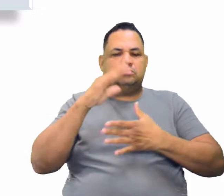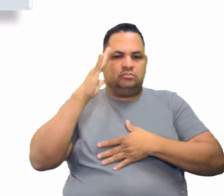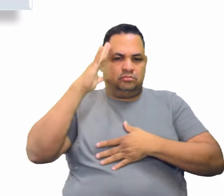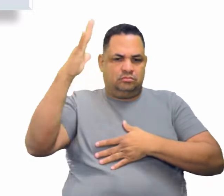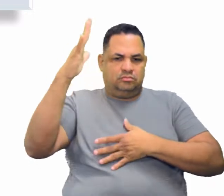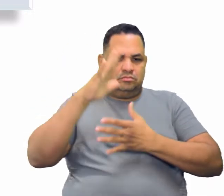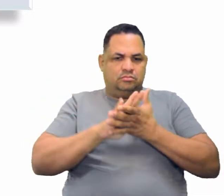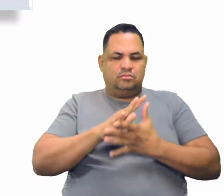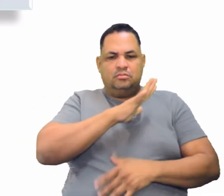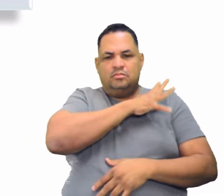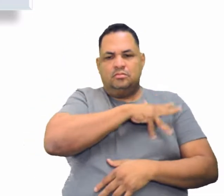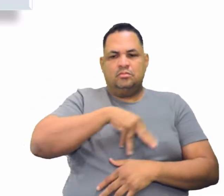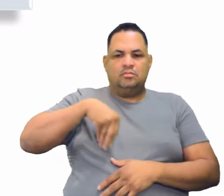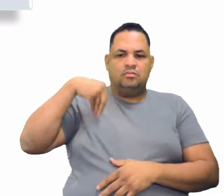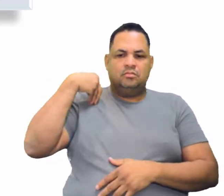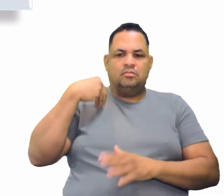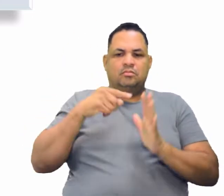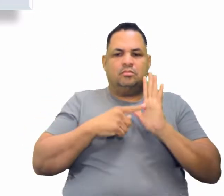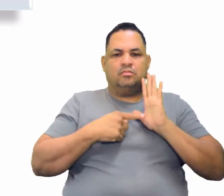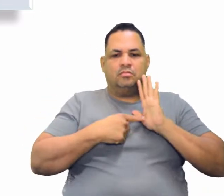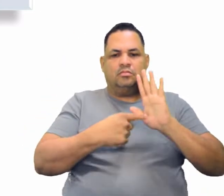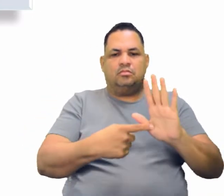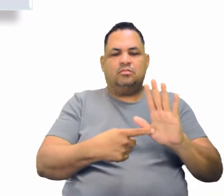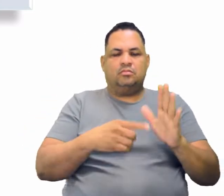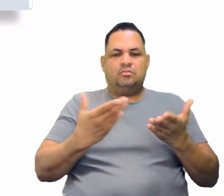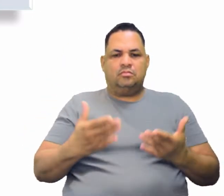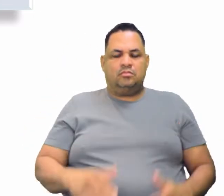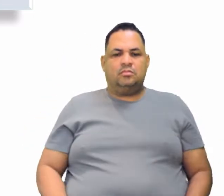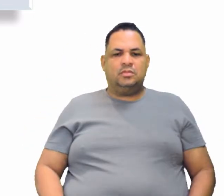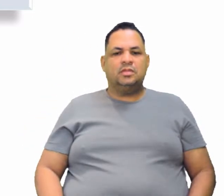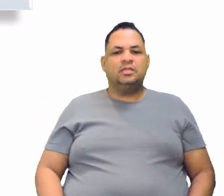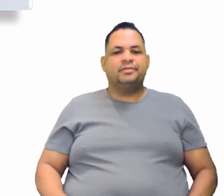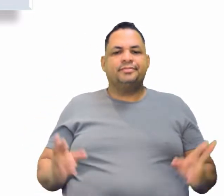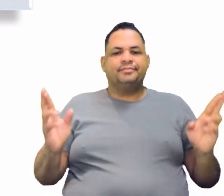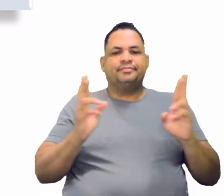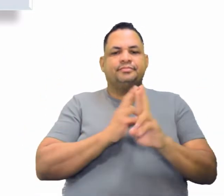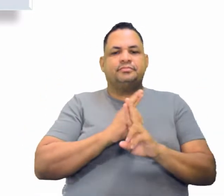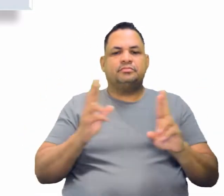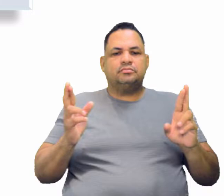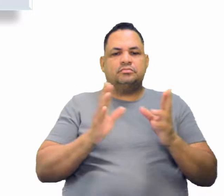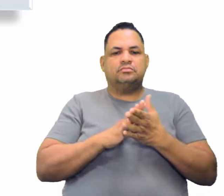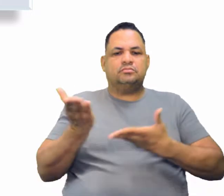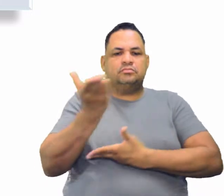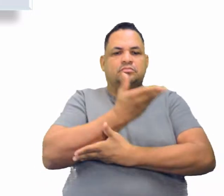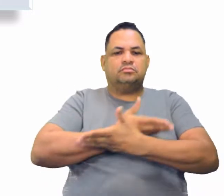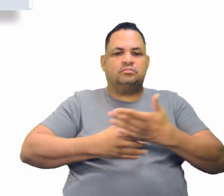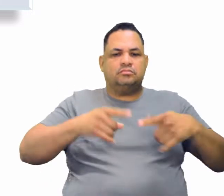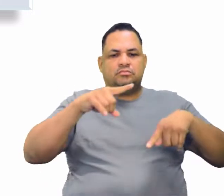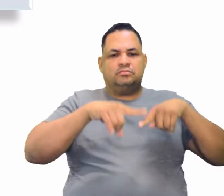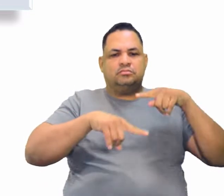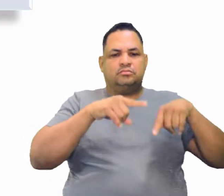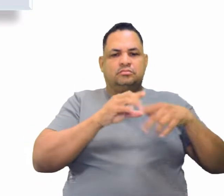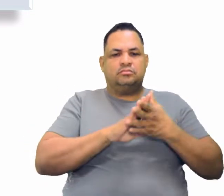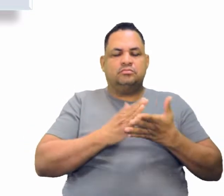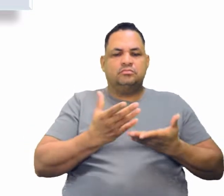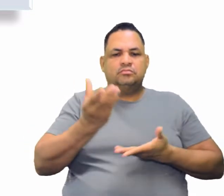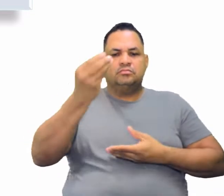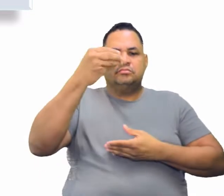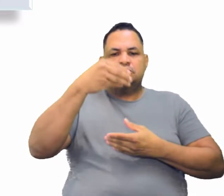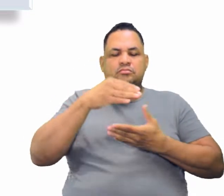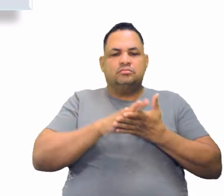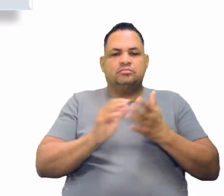e Aristóteles já nos mostrava isso, tá certo? Essa relação da interação dos corpos, tá? Com o